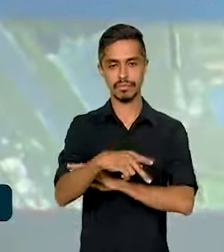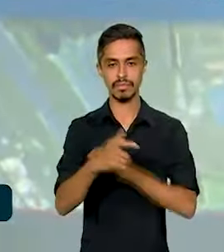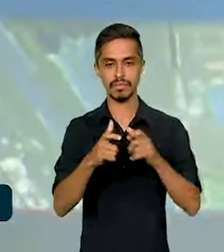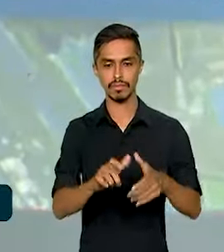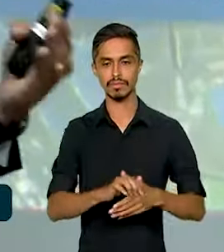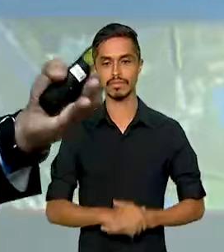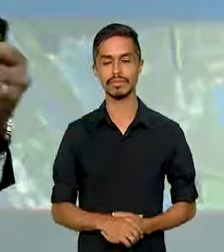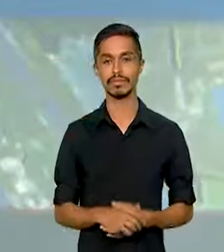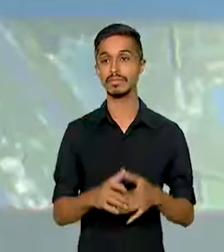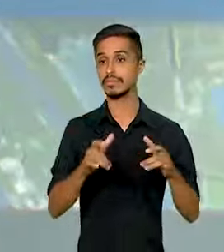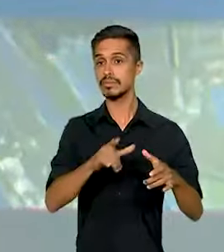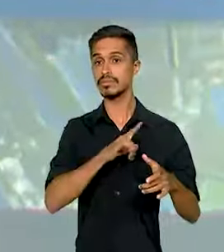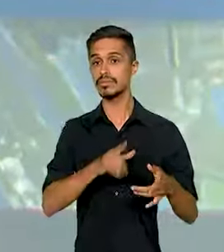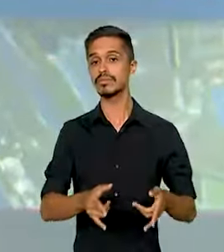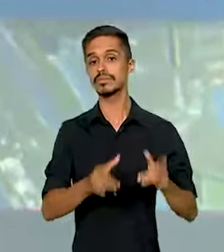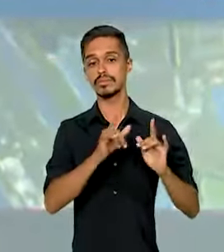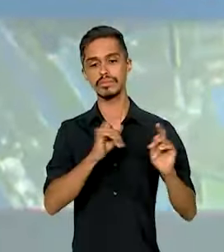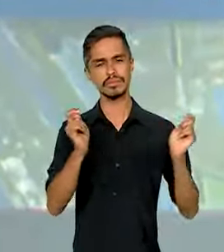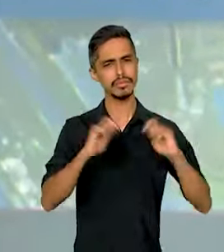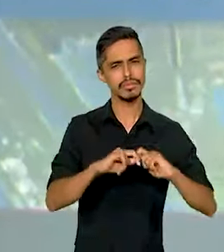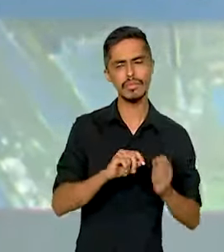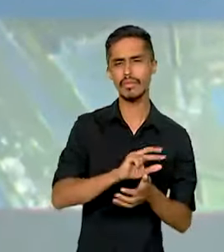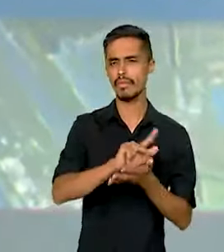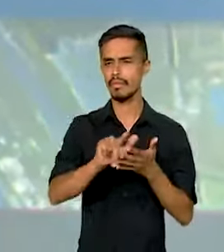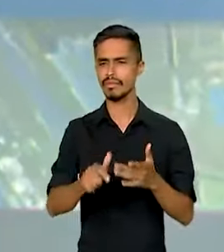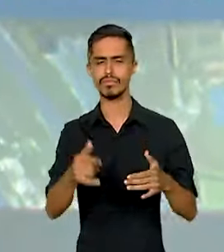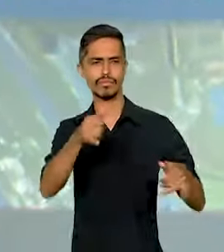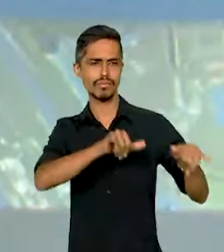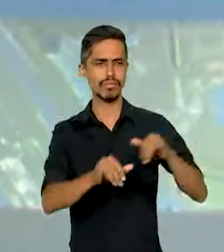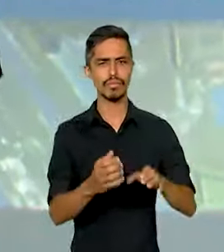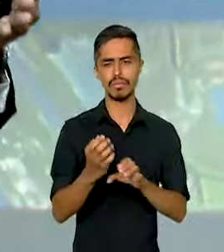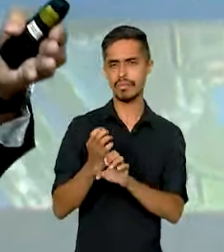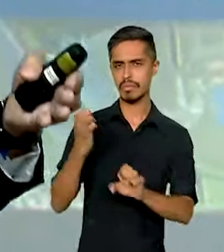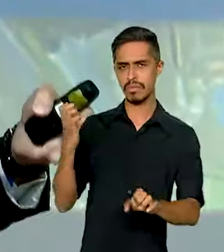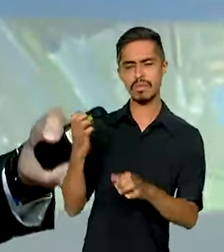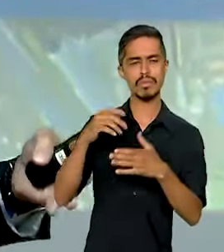prédios podem ter laboratórios, podem ter empresas de engenharia, podem ter